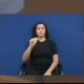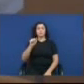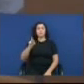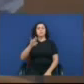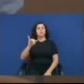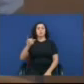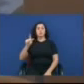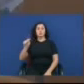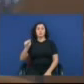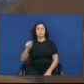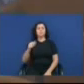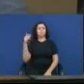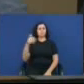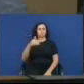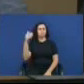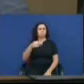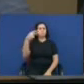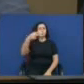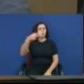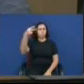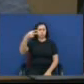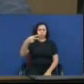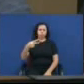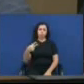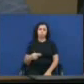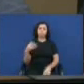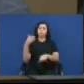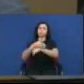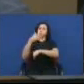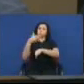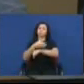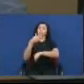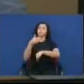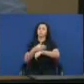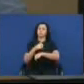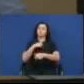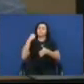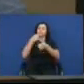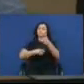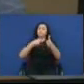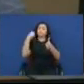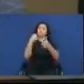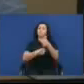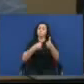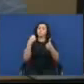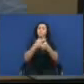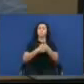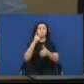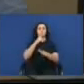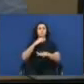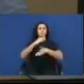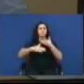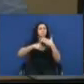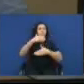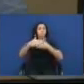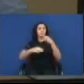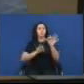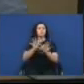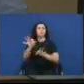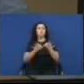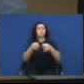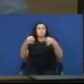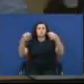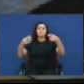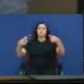nossas sessões toda segunda-feira. Nós estamos numa labuta, senhores, para acelerar o processo de regularização